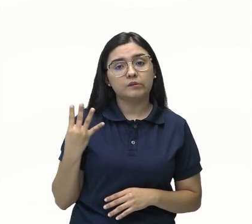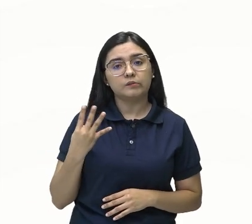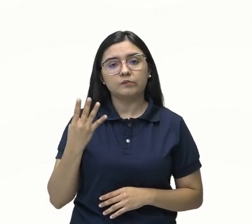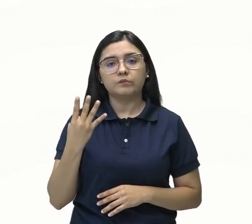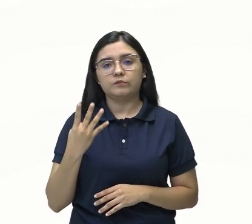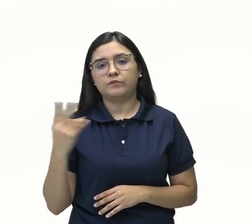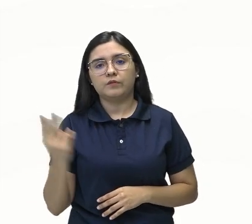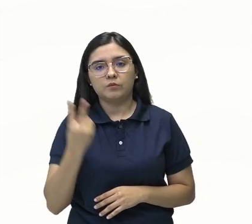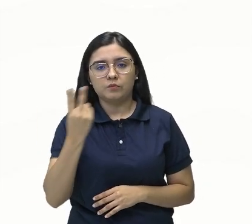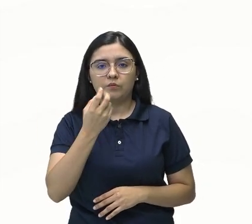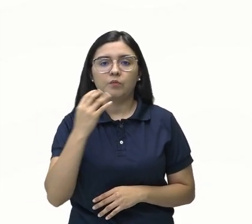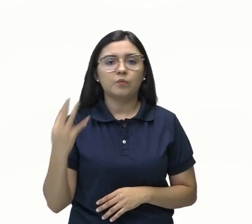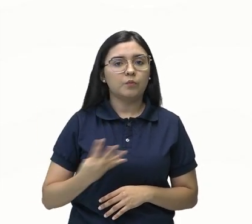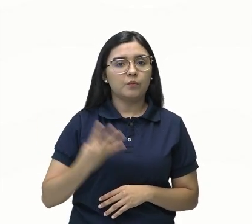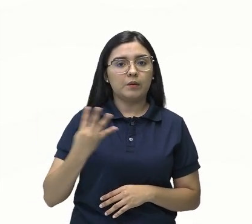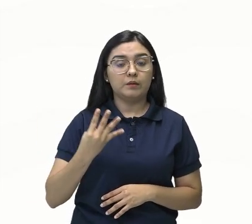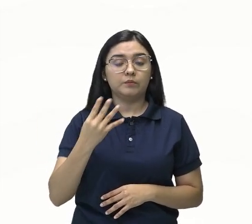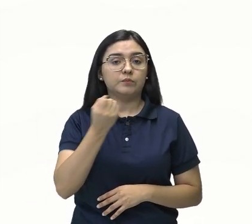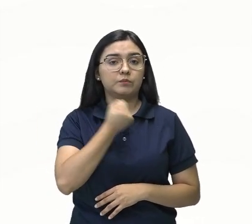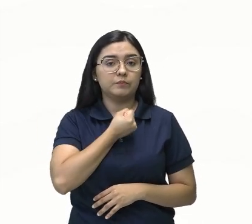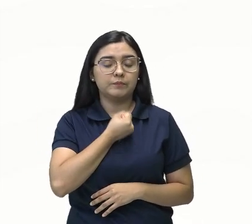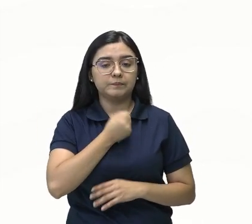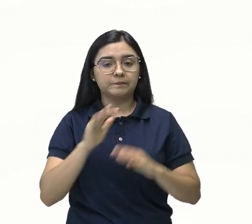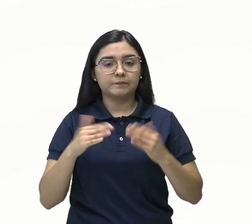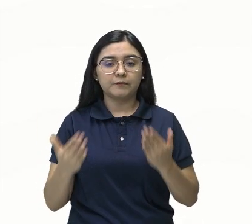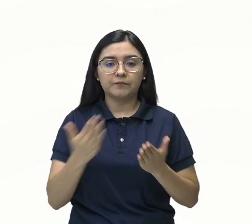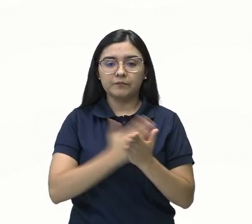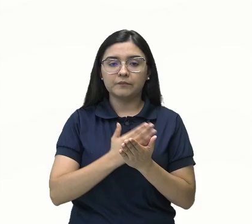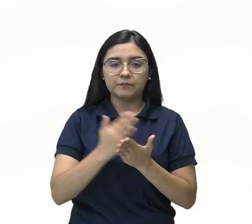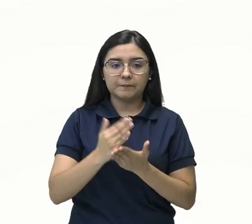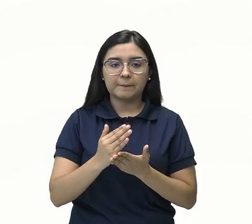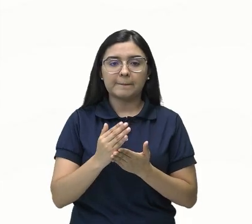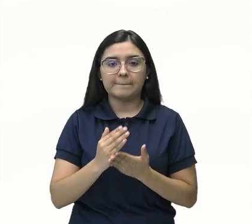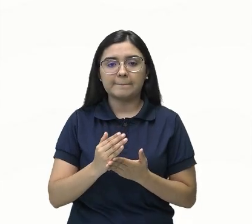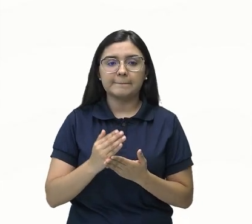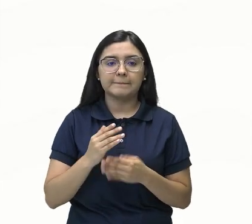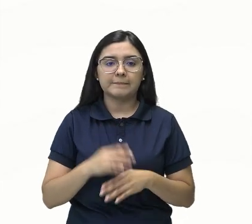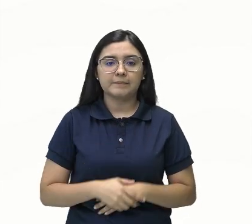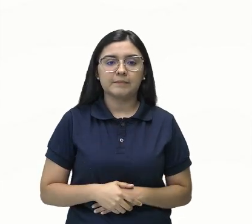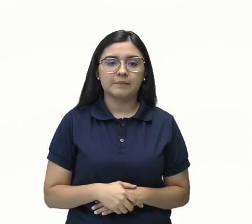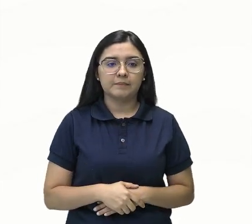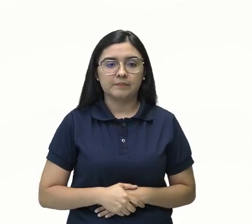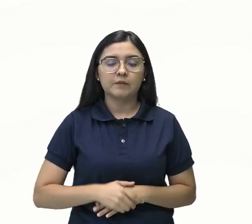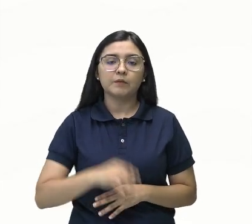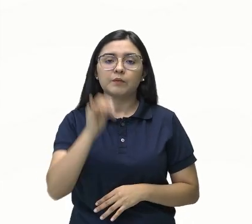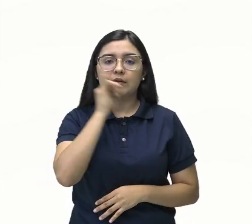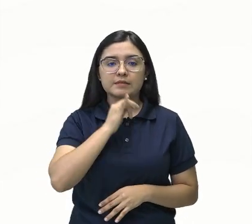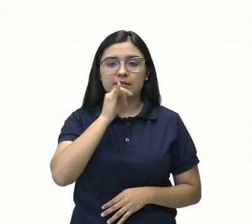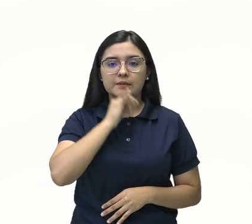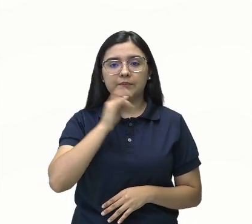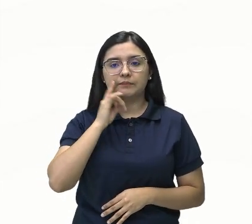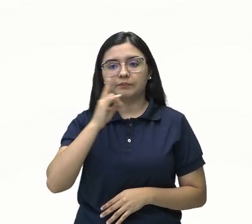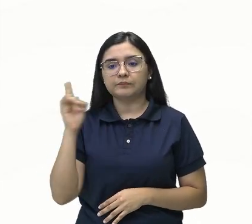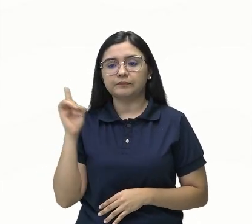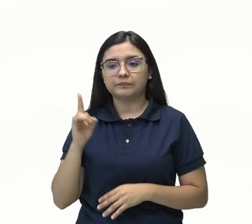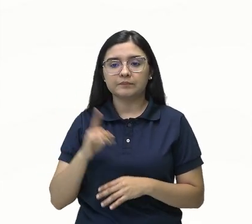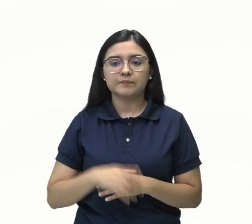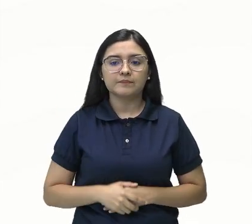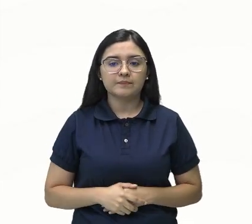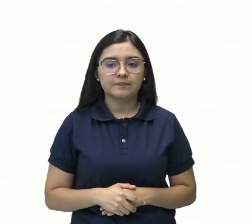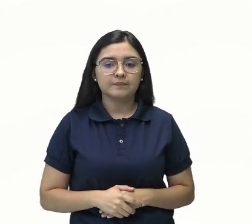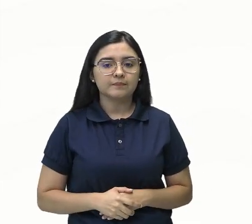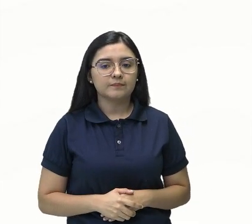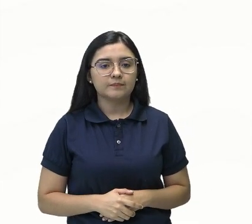valor. Tá bom? E vamos iniciar com um exemplo. Então, vamos aí ver um